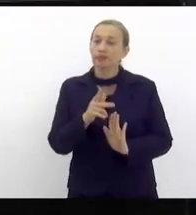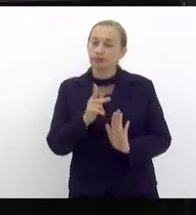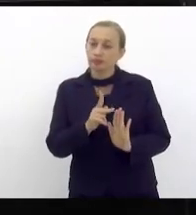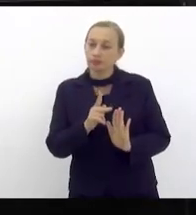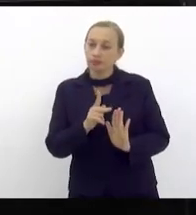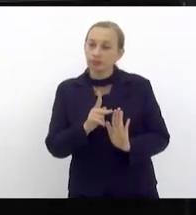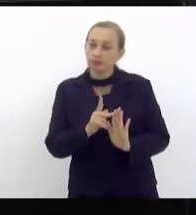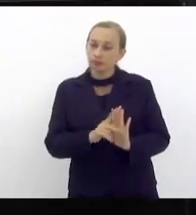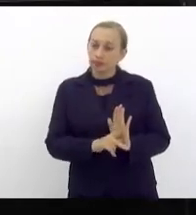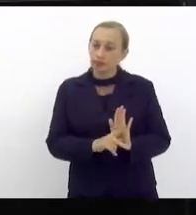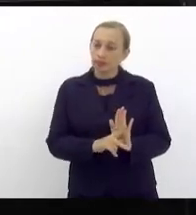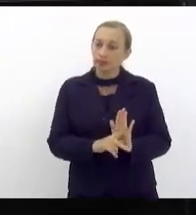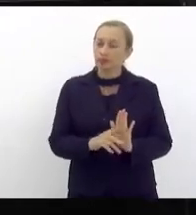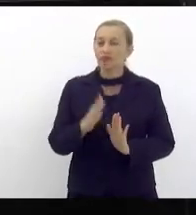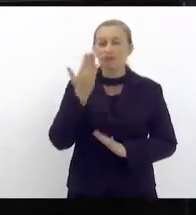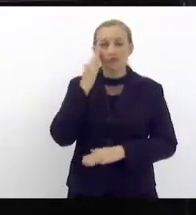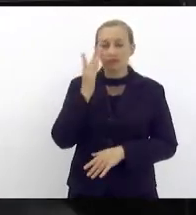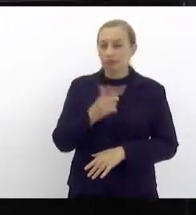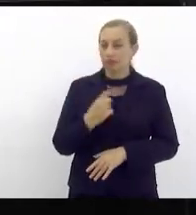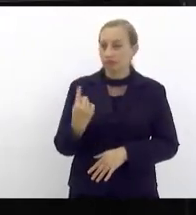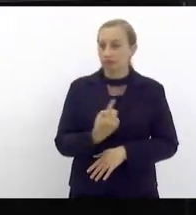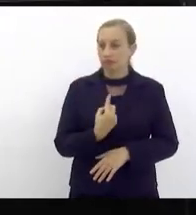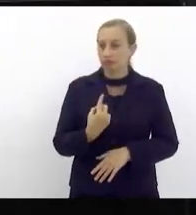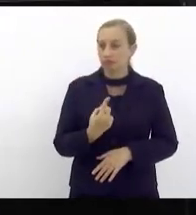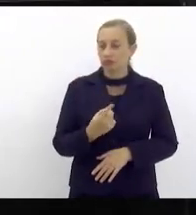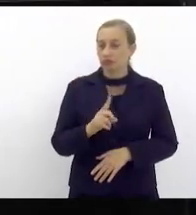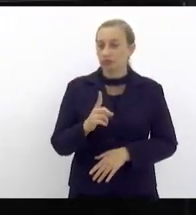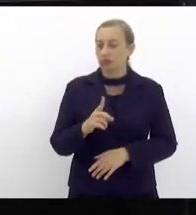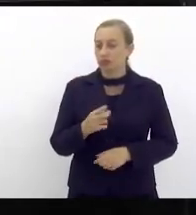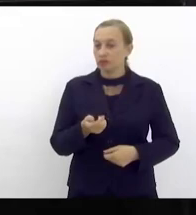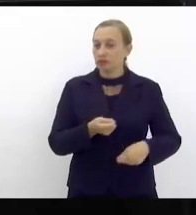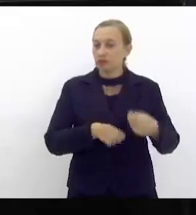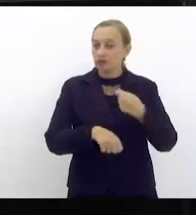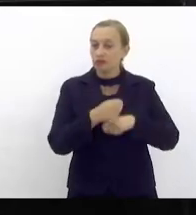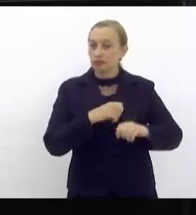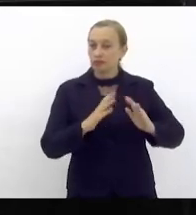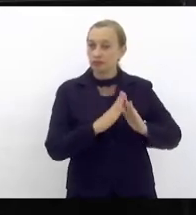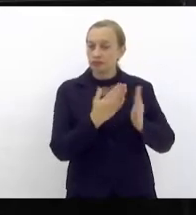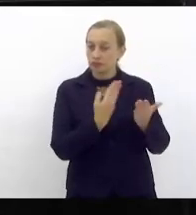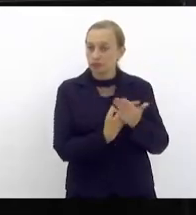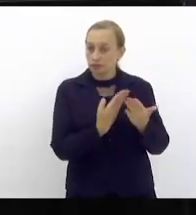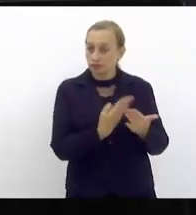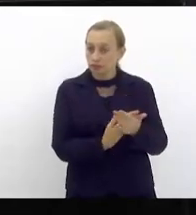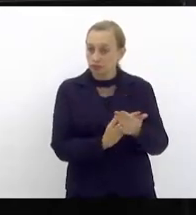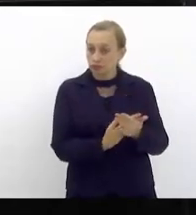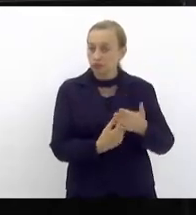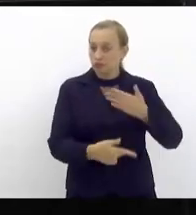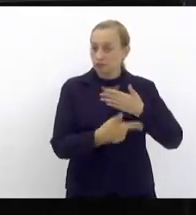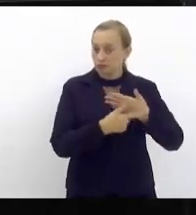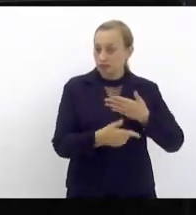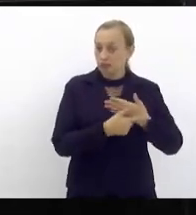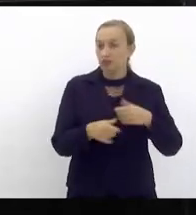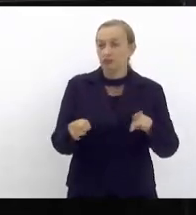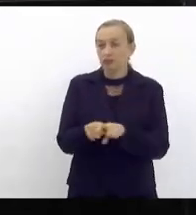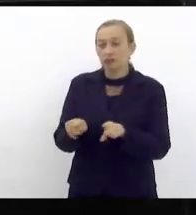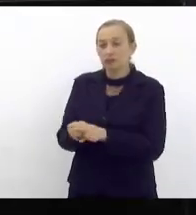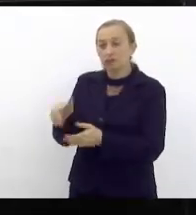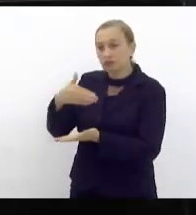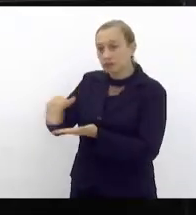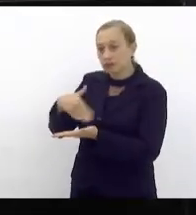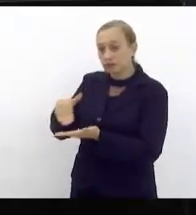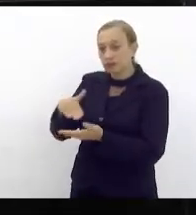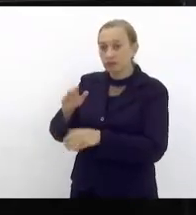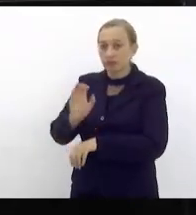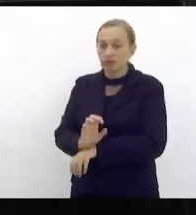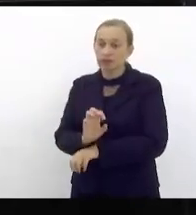nosso entendimento não é atribuição da administração escolar muito menos das secretarias Estaduais de